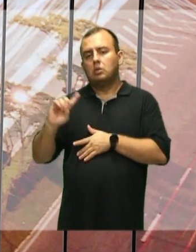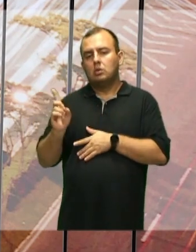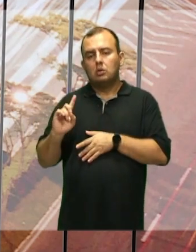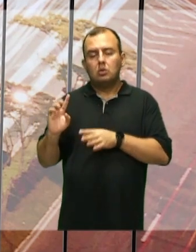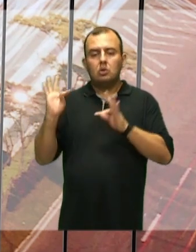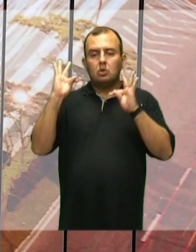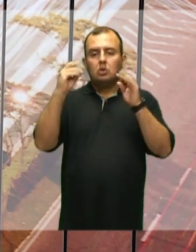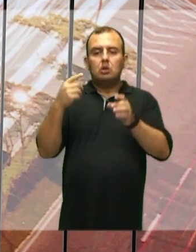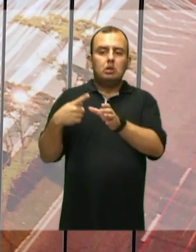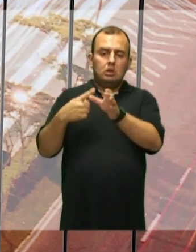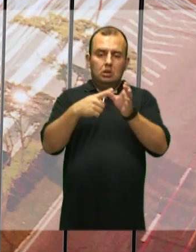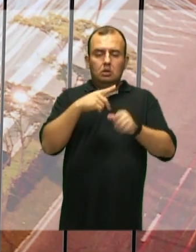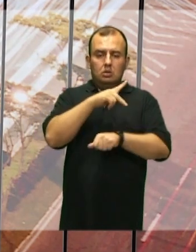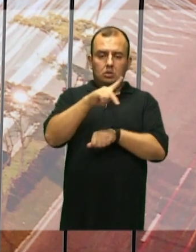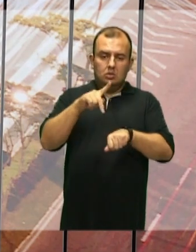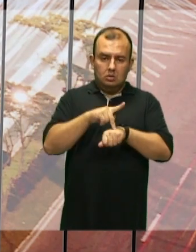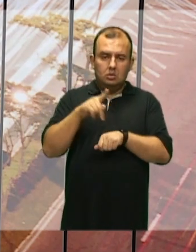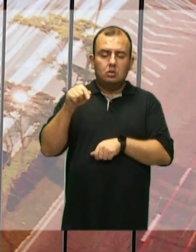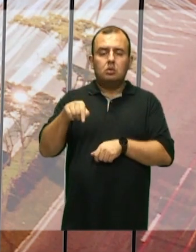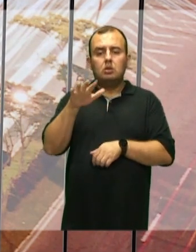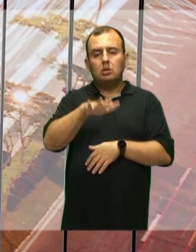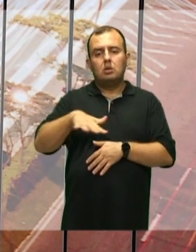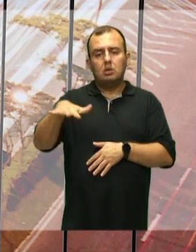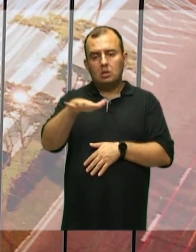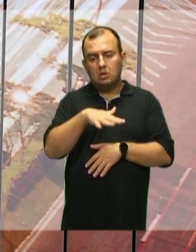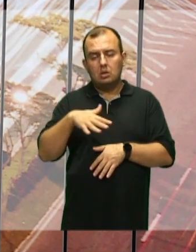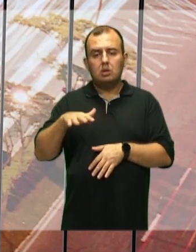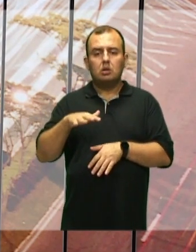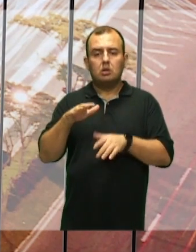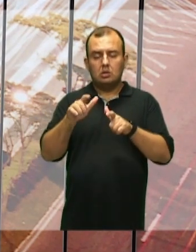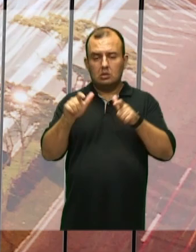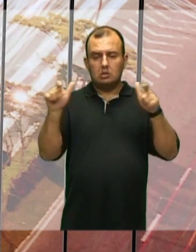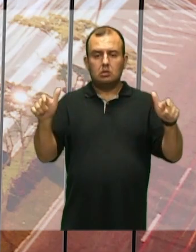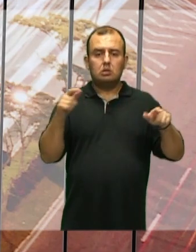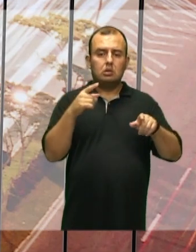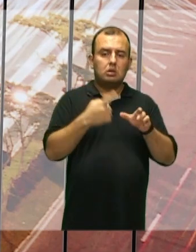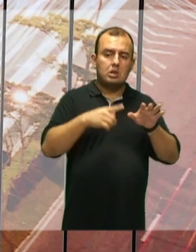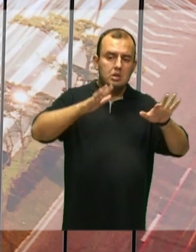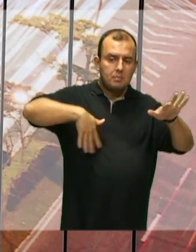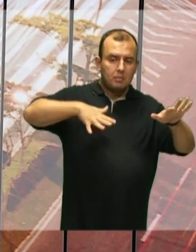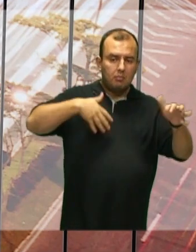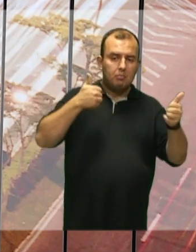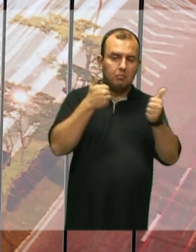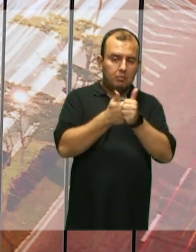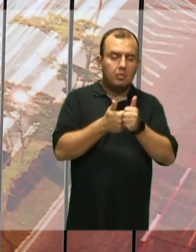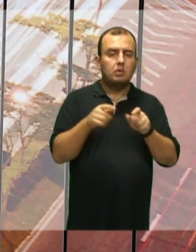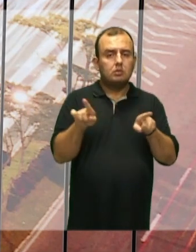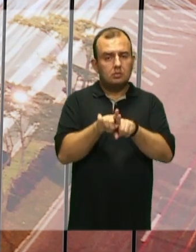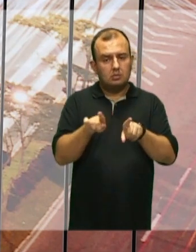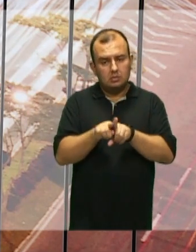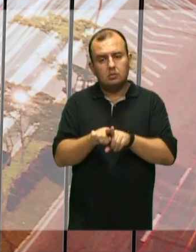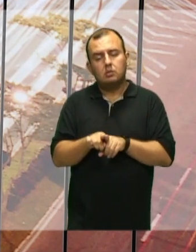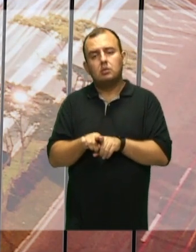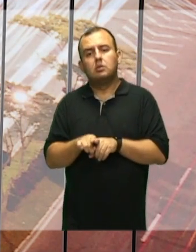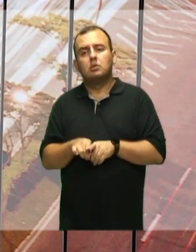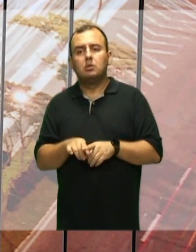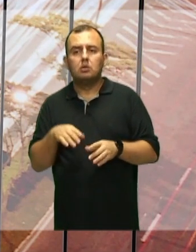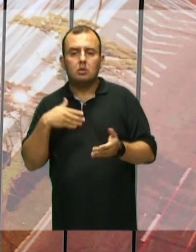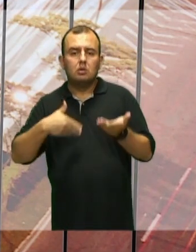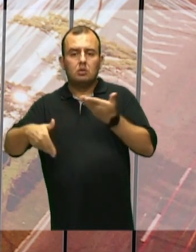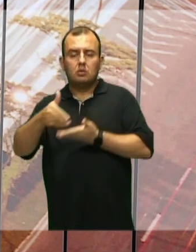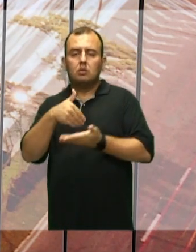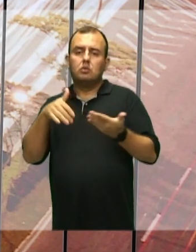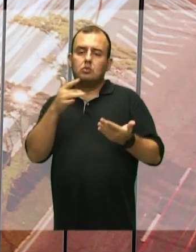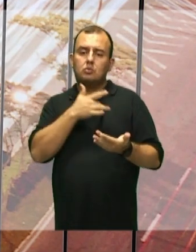as cidades do país principalmente regiões metropolitanas cidades litorâneas eh e também ele envolve